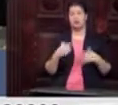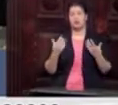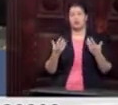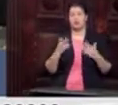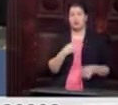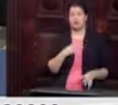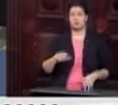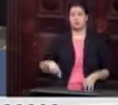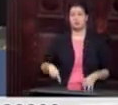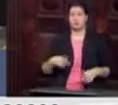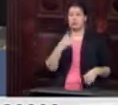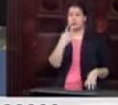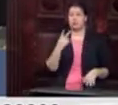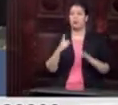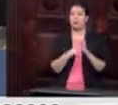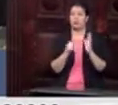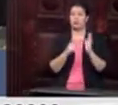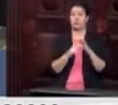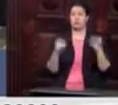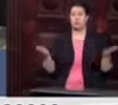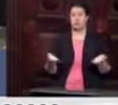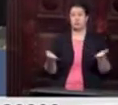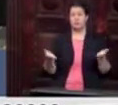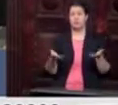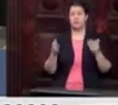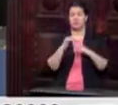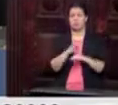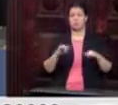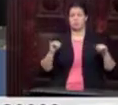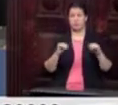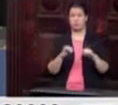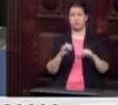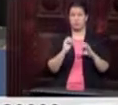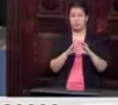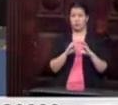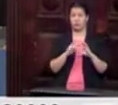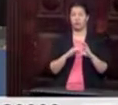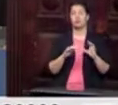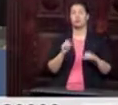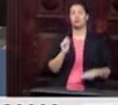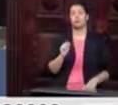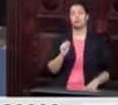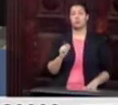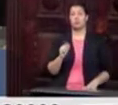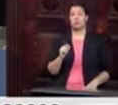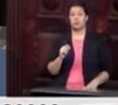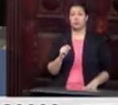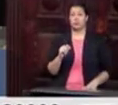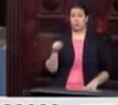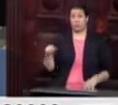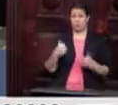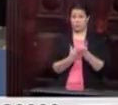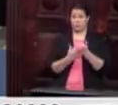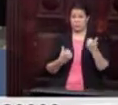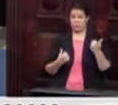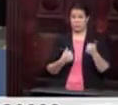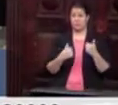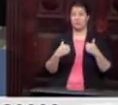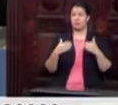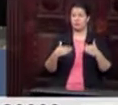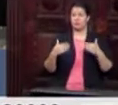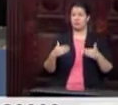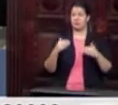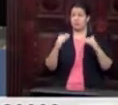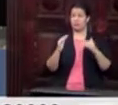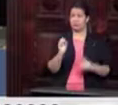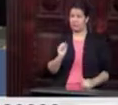presidente, a um artigo publicado hoje no jornal O Globo pelo ministro Lewandowski, do Supremo Tribunal